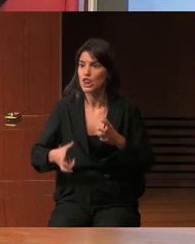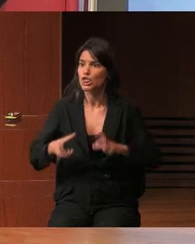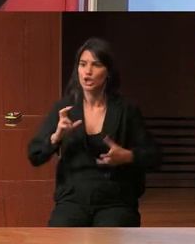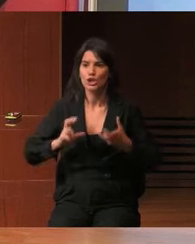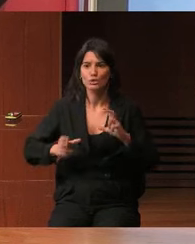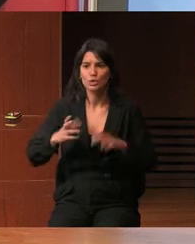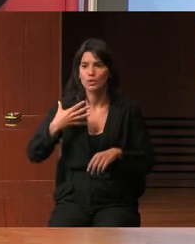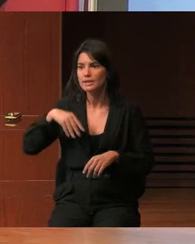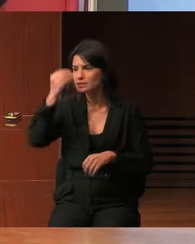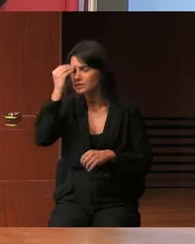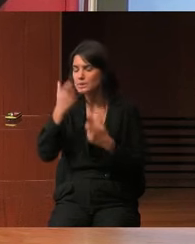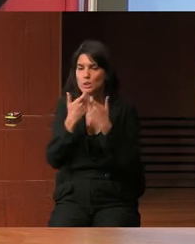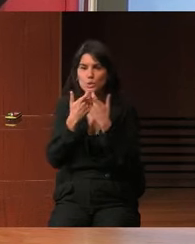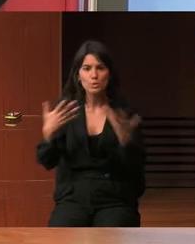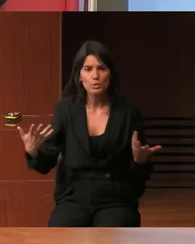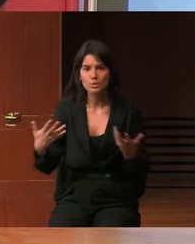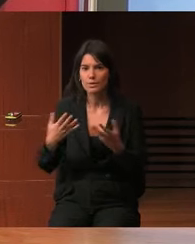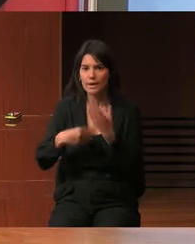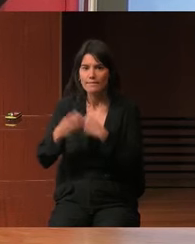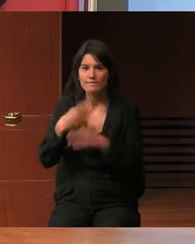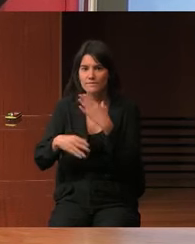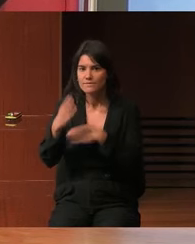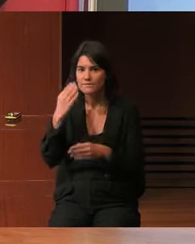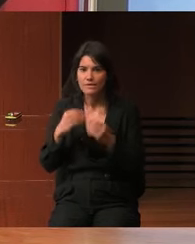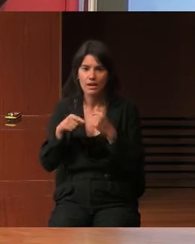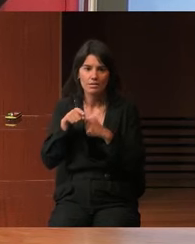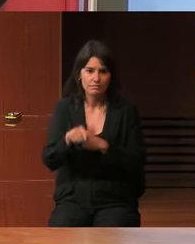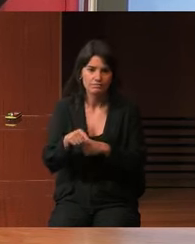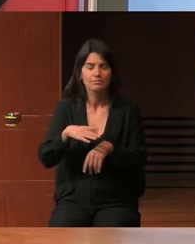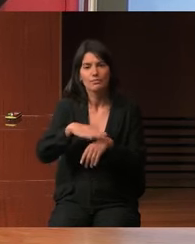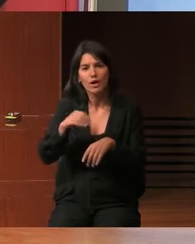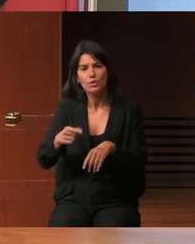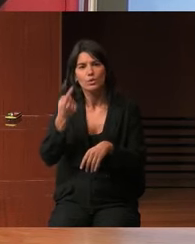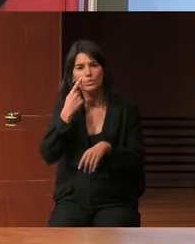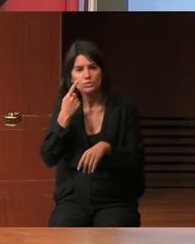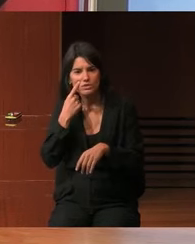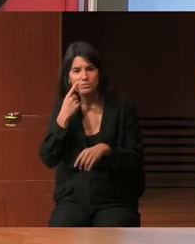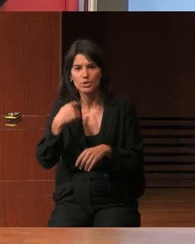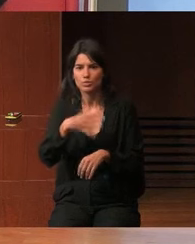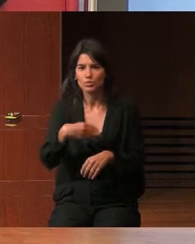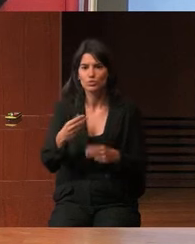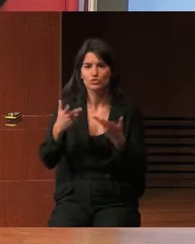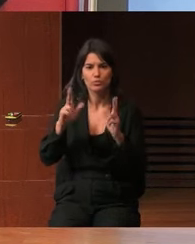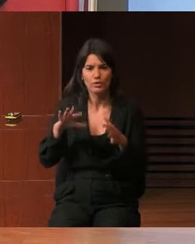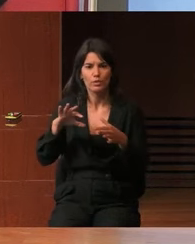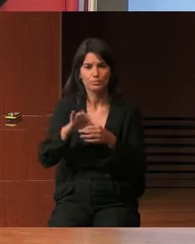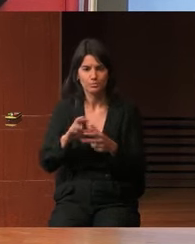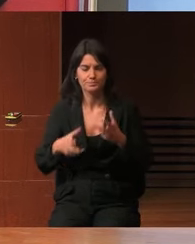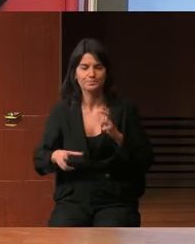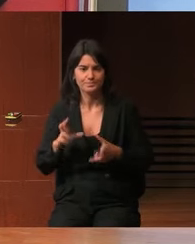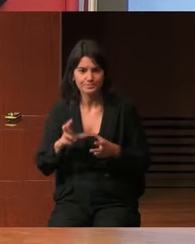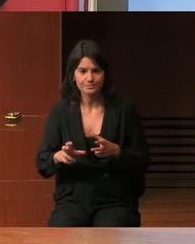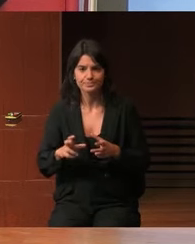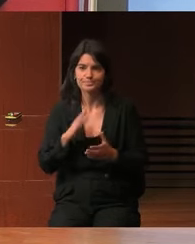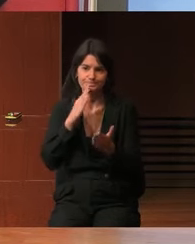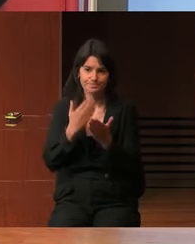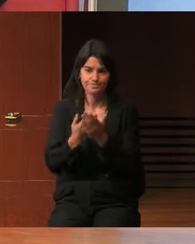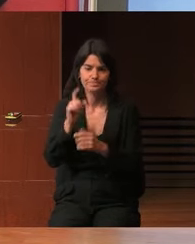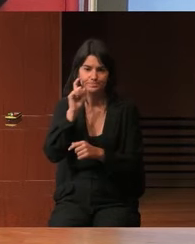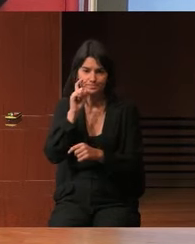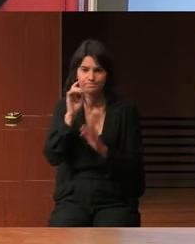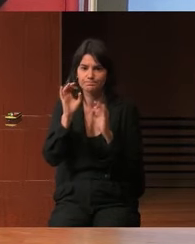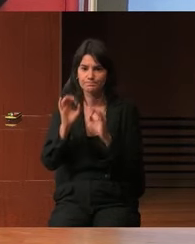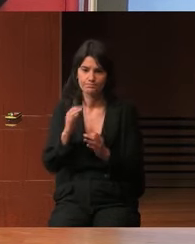saber tudo o que é possível todo o conhecimento disponível no mundo sobre dinossauros. Portanto, garantir que é